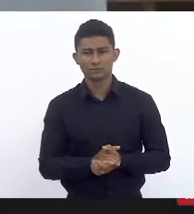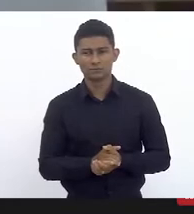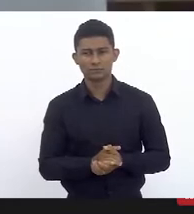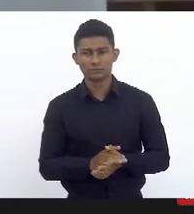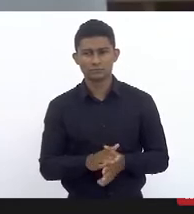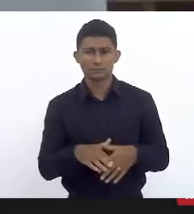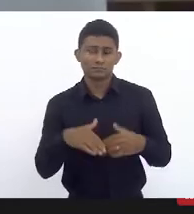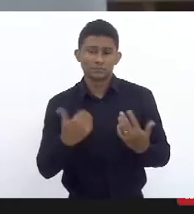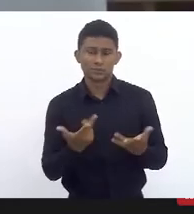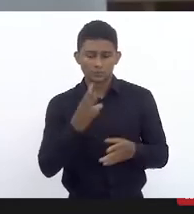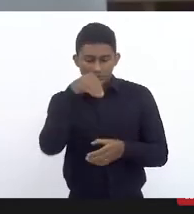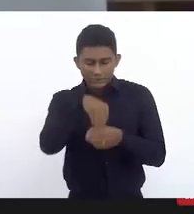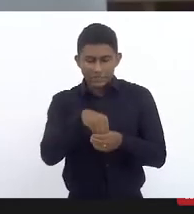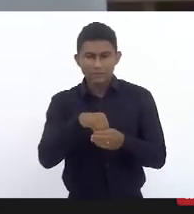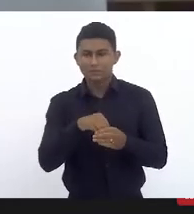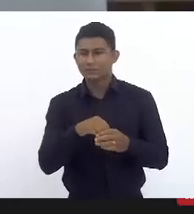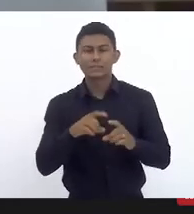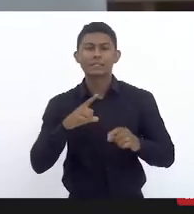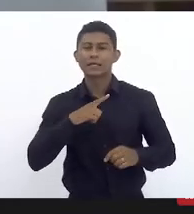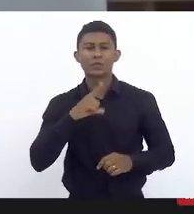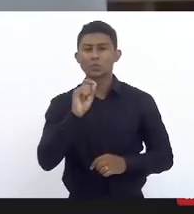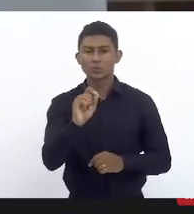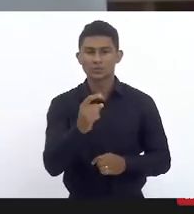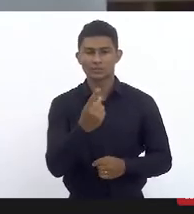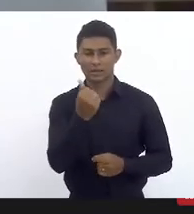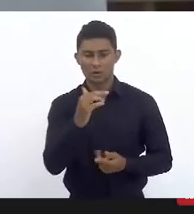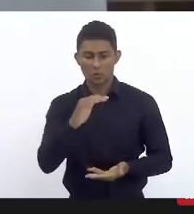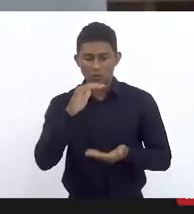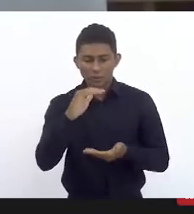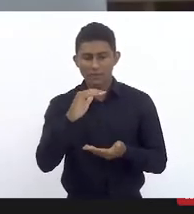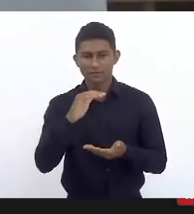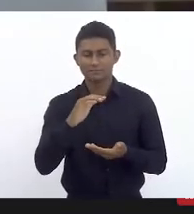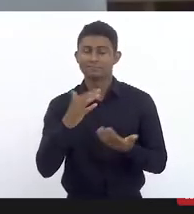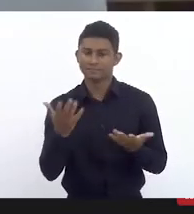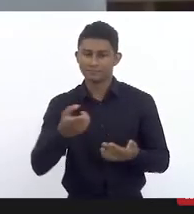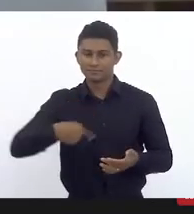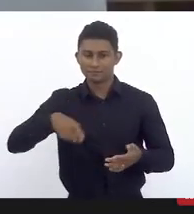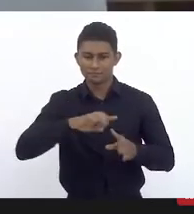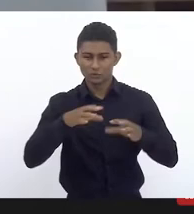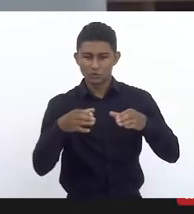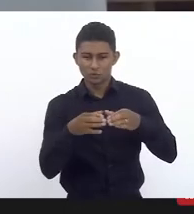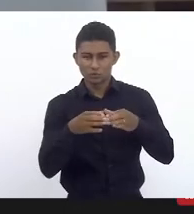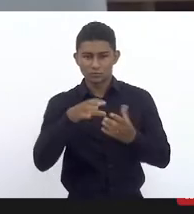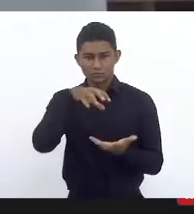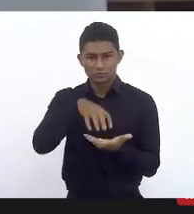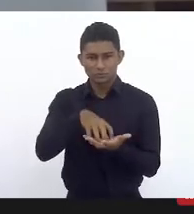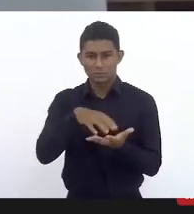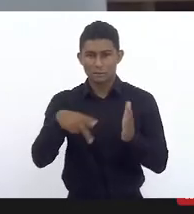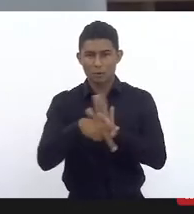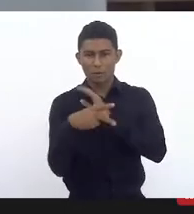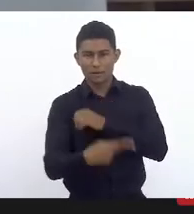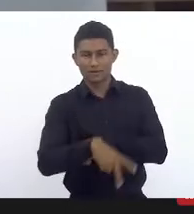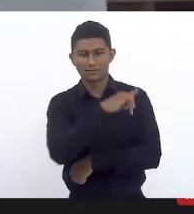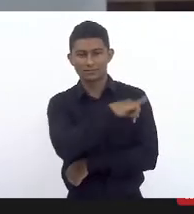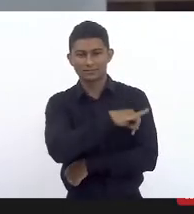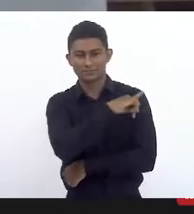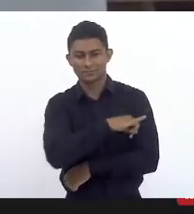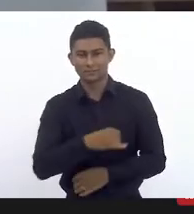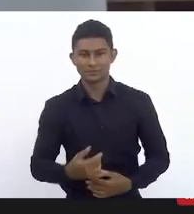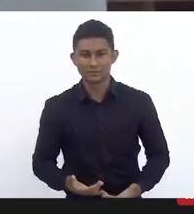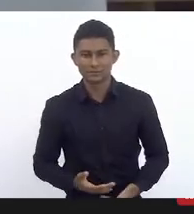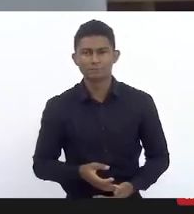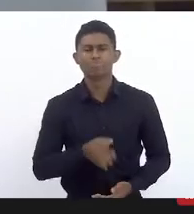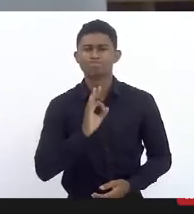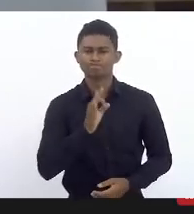dentro disso está o orçamento, né? Então, na verdade, é o órgão central de planejamento e gestão do estado do Rio de Janeiro, e está de